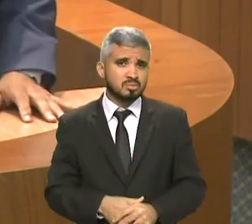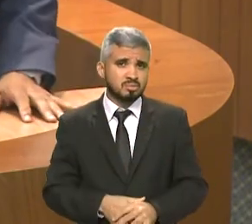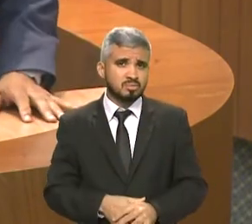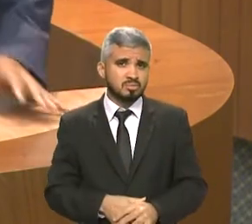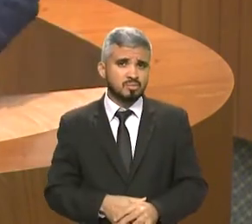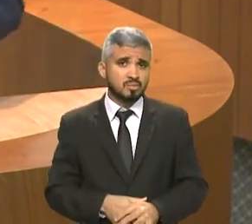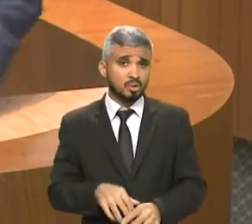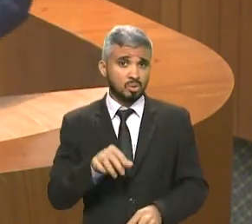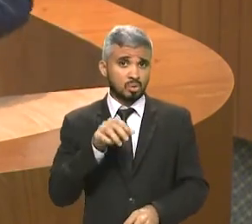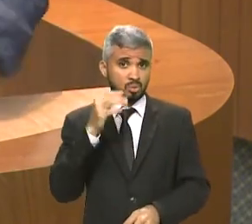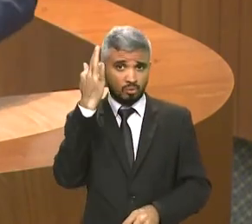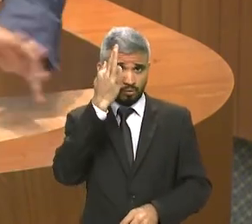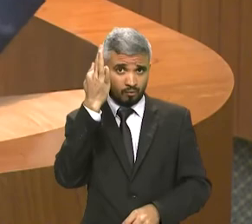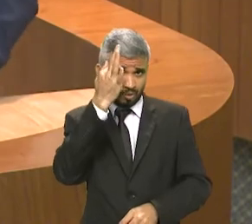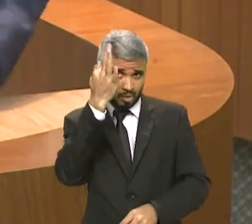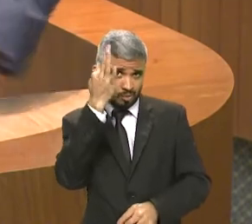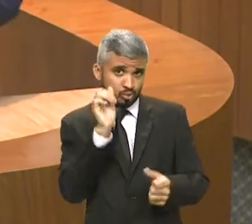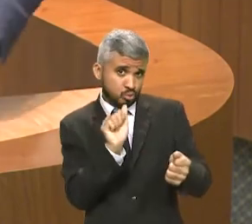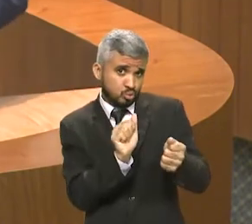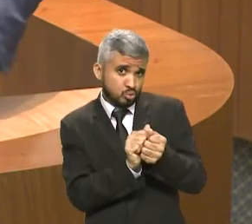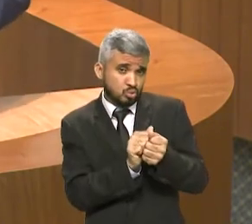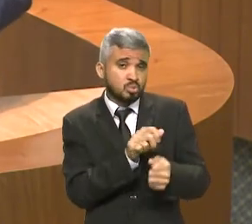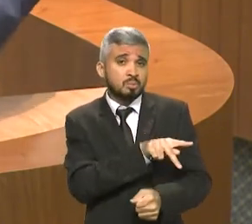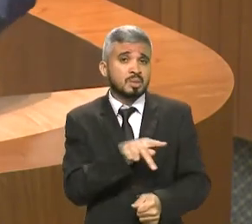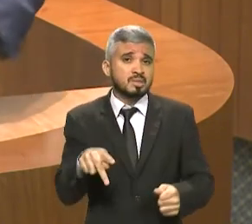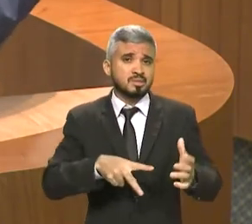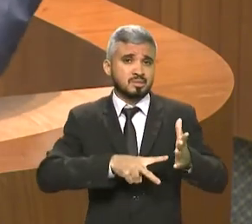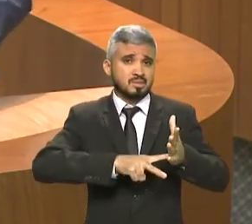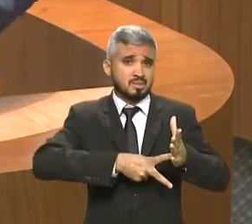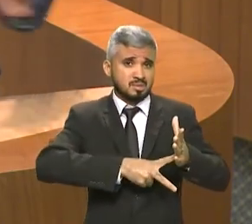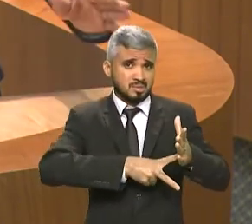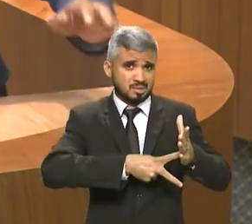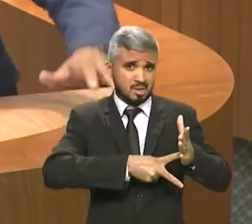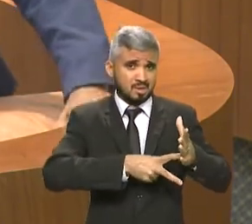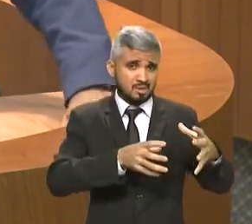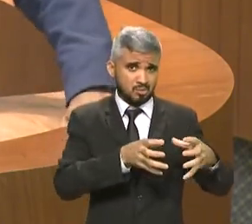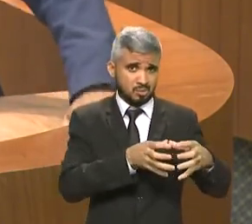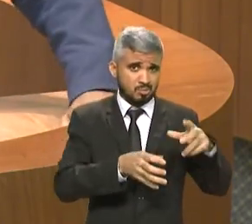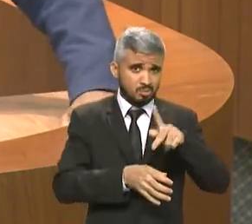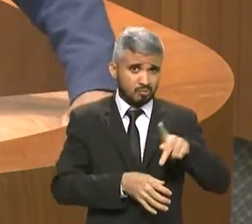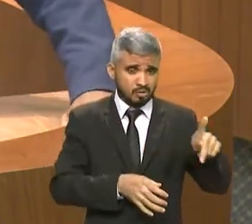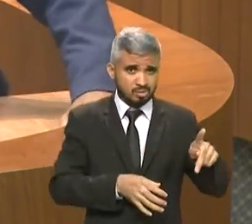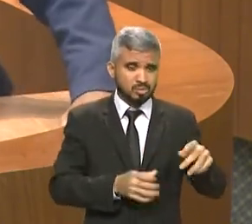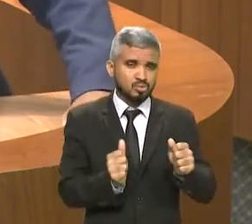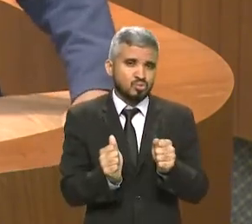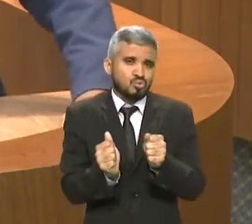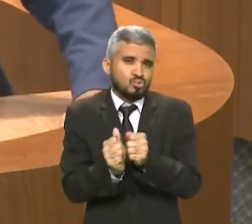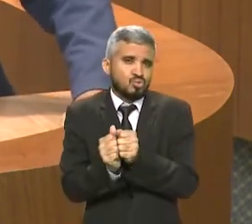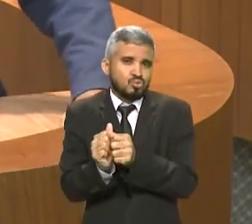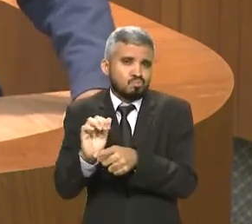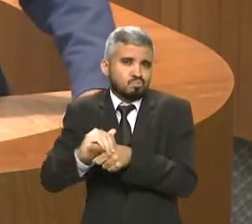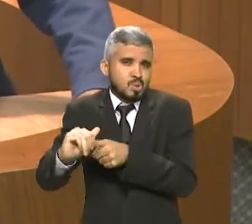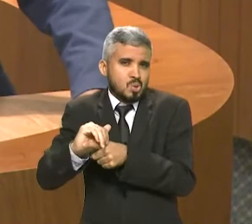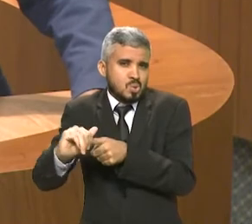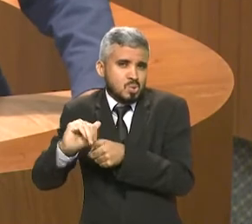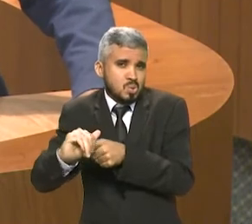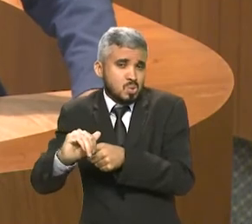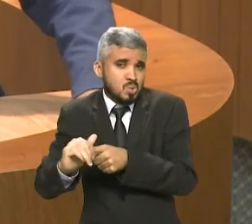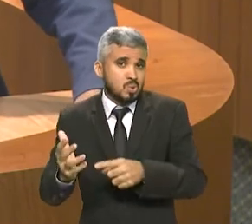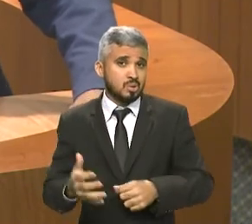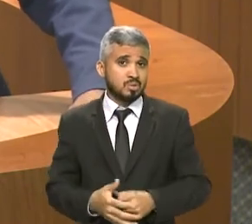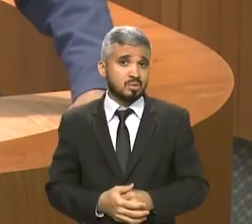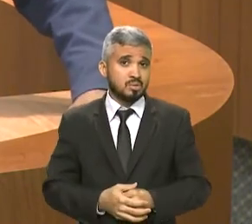juntos. É por isso que não dá em nada. É por isso que a classe dos professores não consegue nada. O presidente do